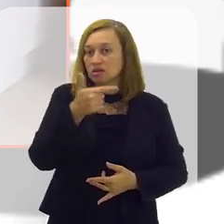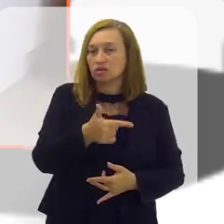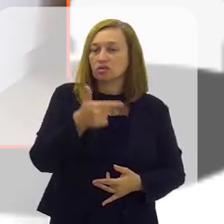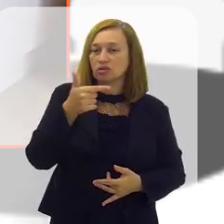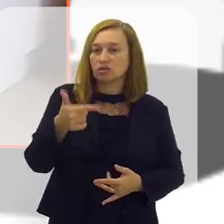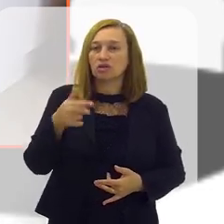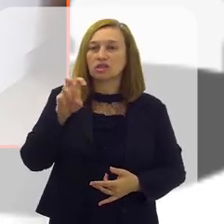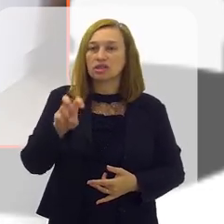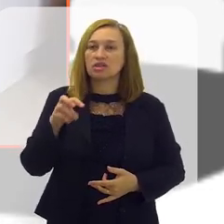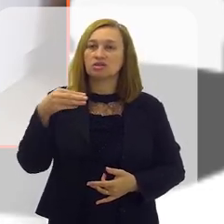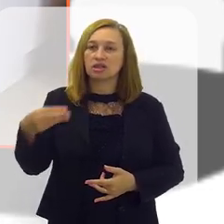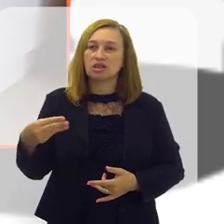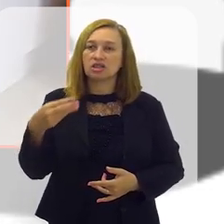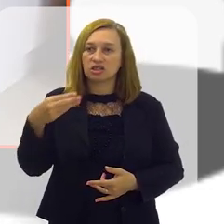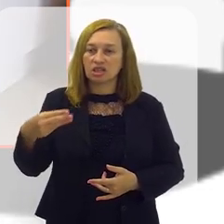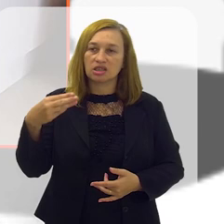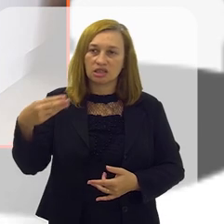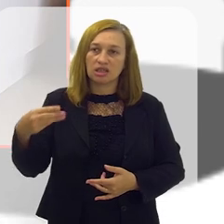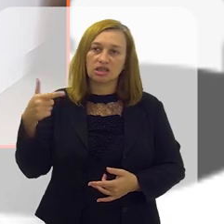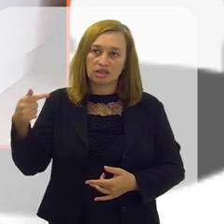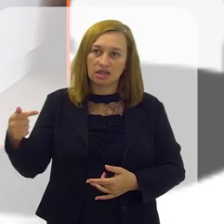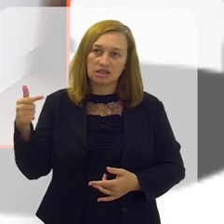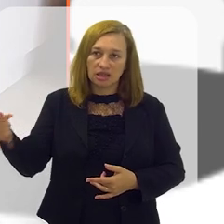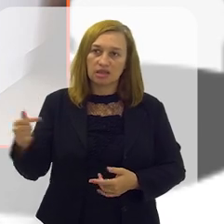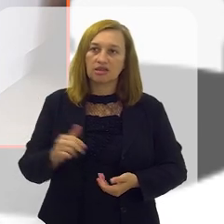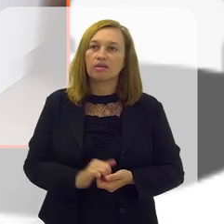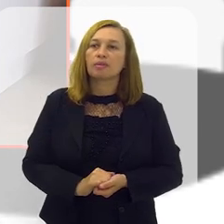gente fica no 2253-3377,